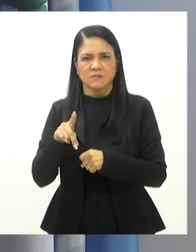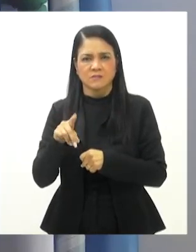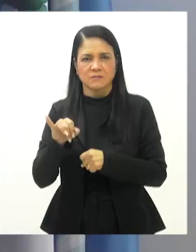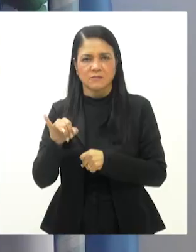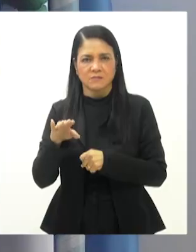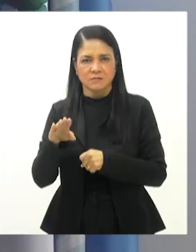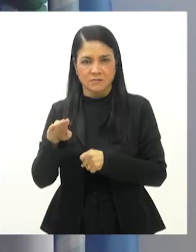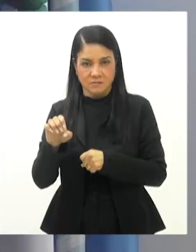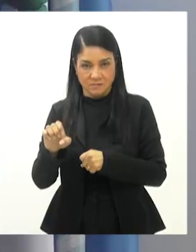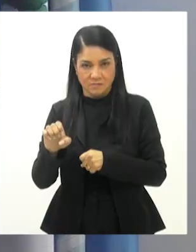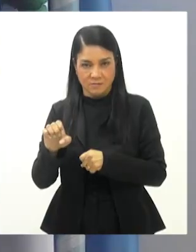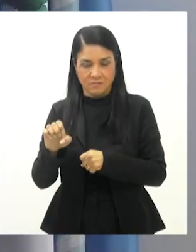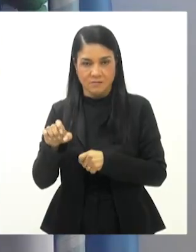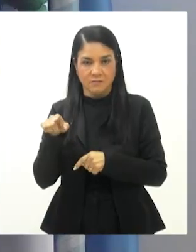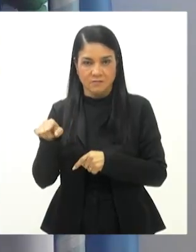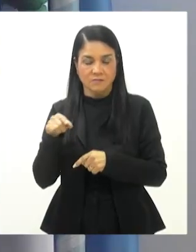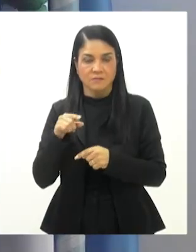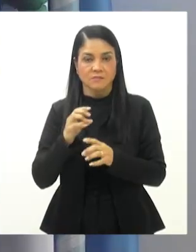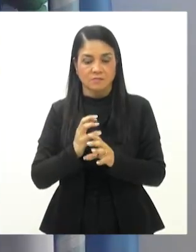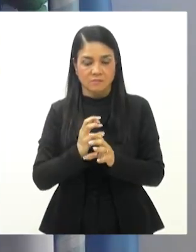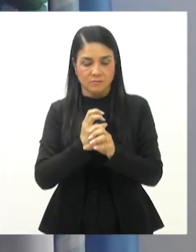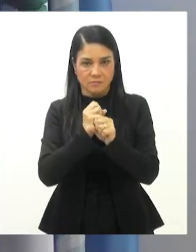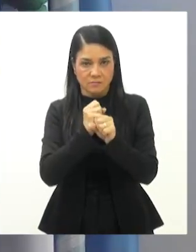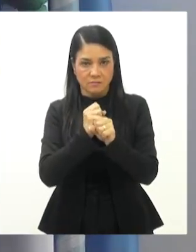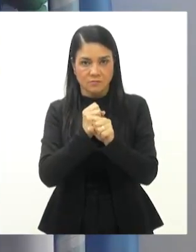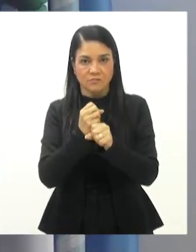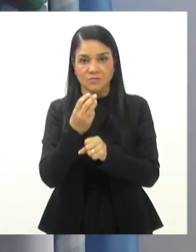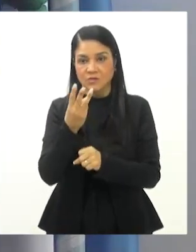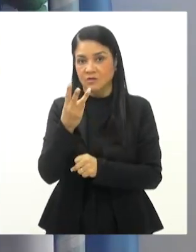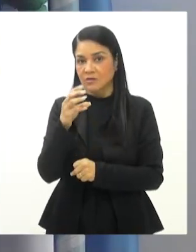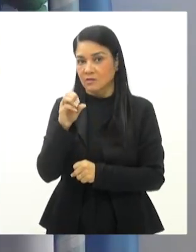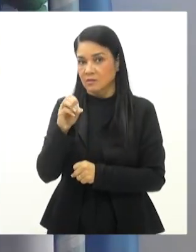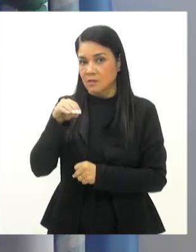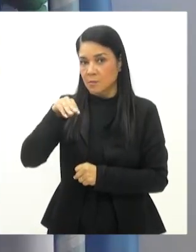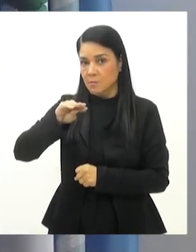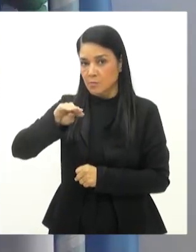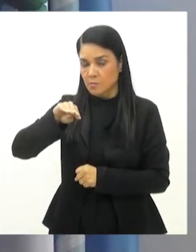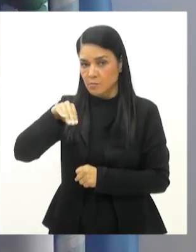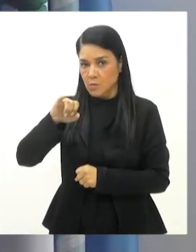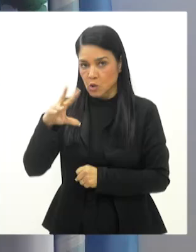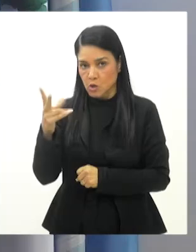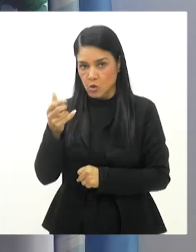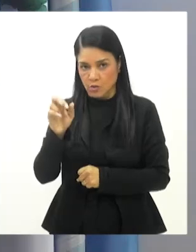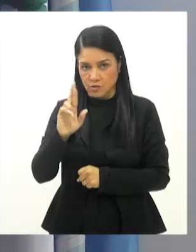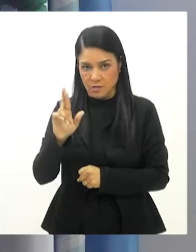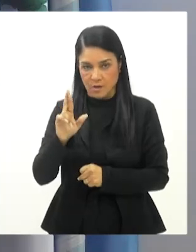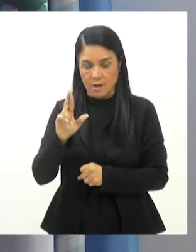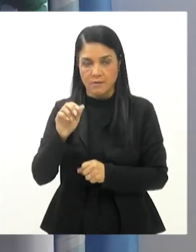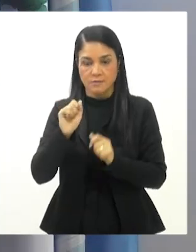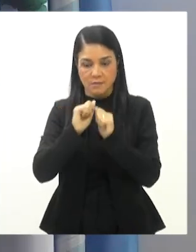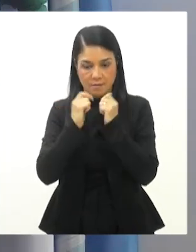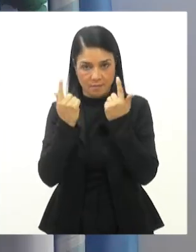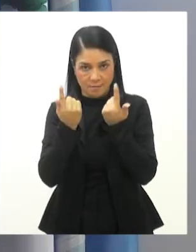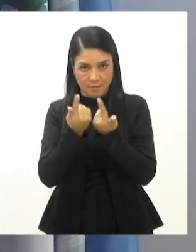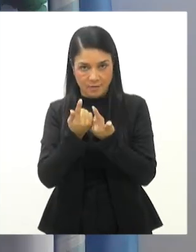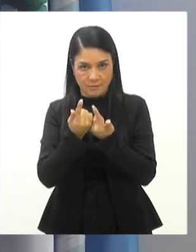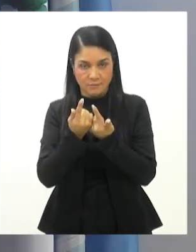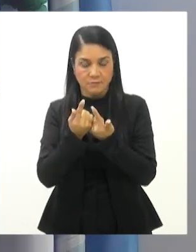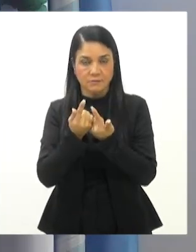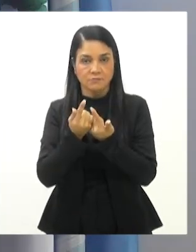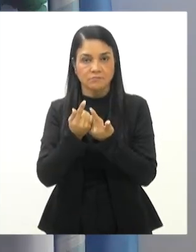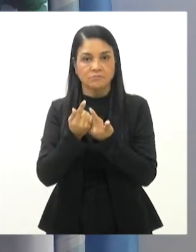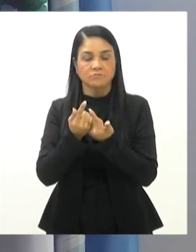definir isso, que foi a prestação de conta dos 30 milhões de reais da Assembleia Legislativa feitas pela